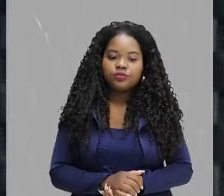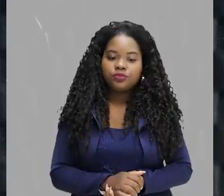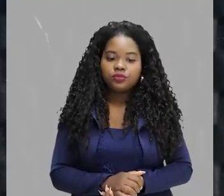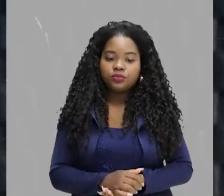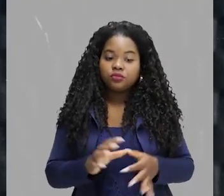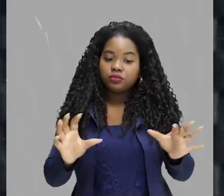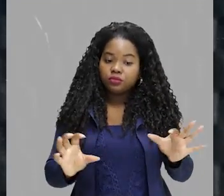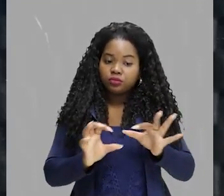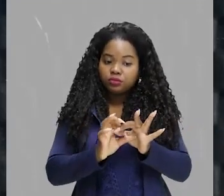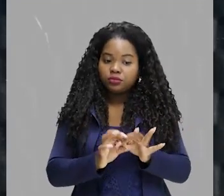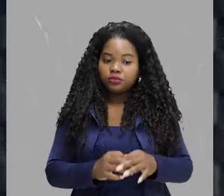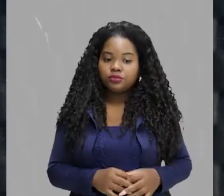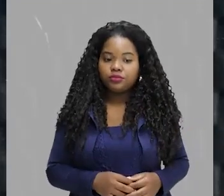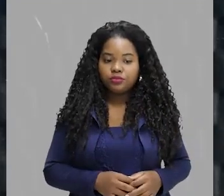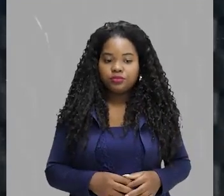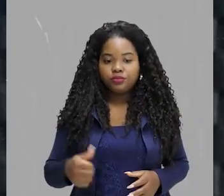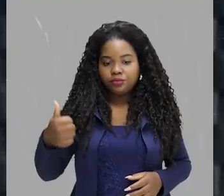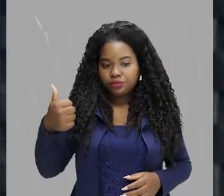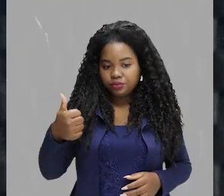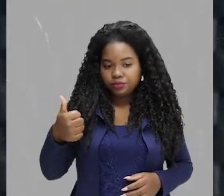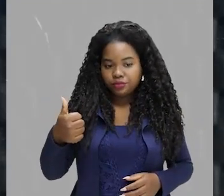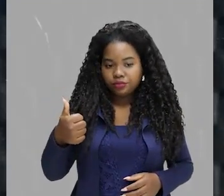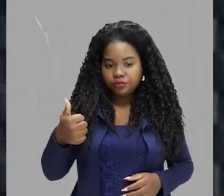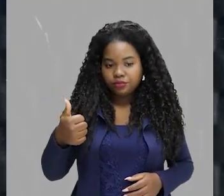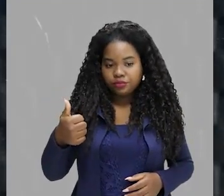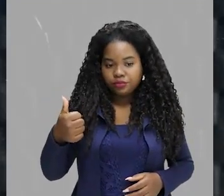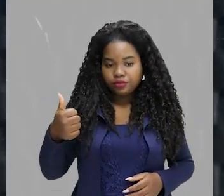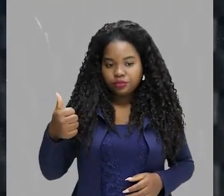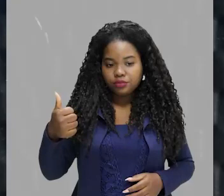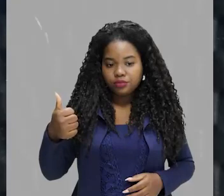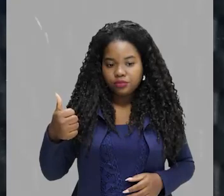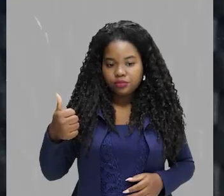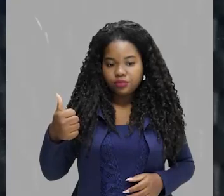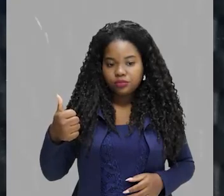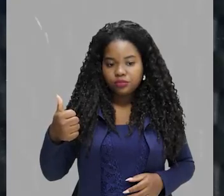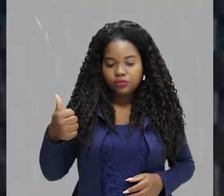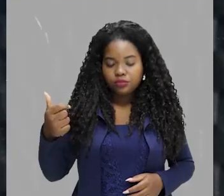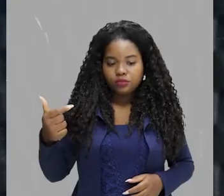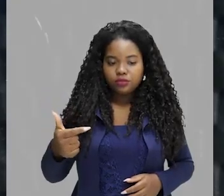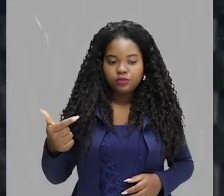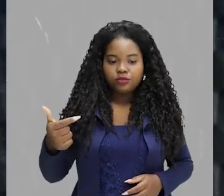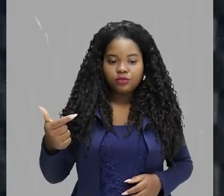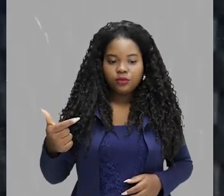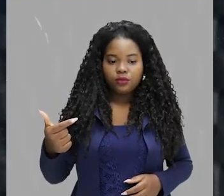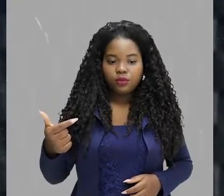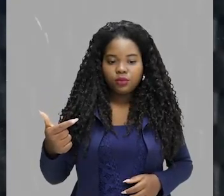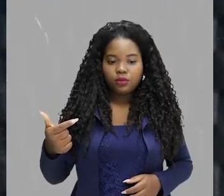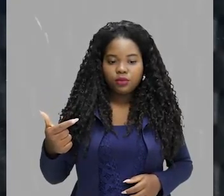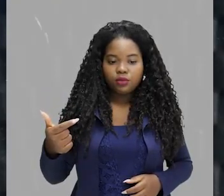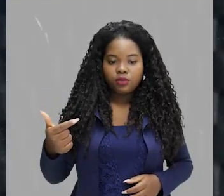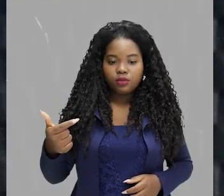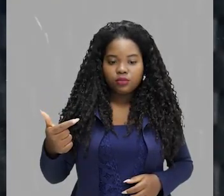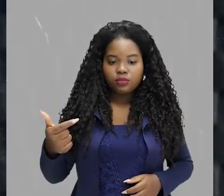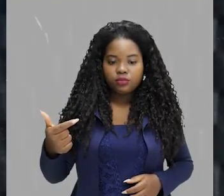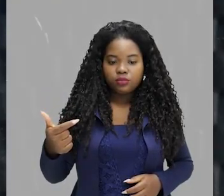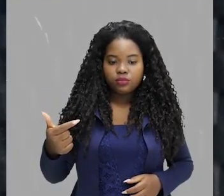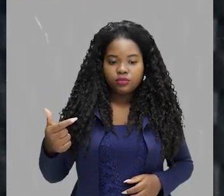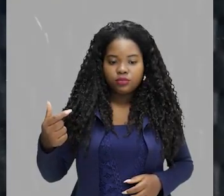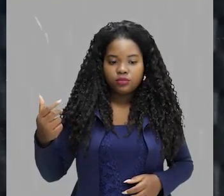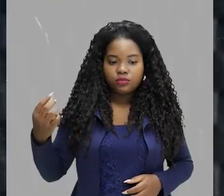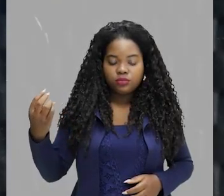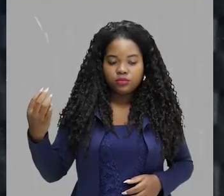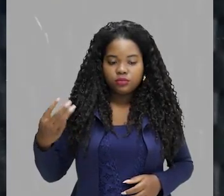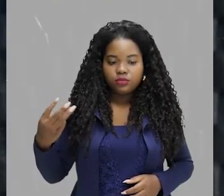tudo ligado? A potencialização da produção da indústria levou a maior utilização de matérias-primas, recursos